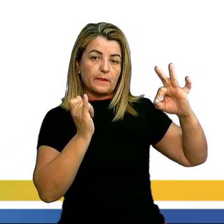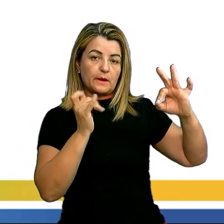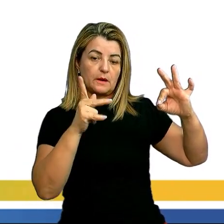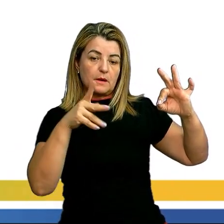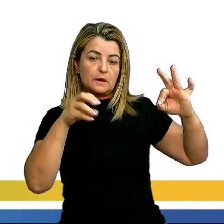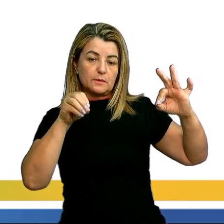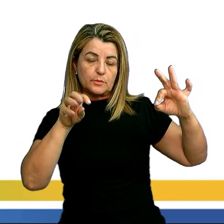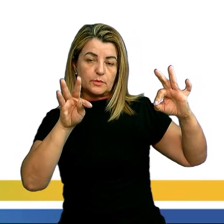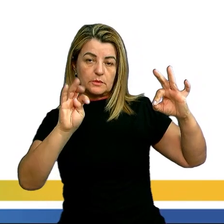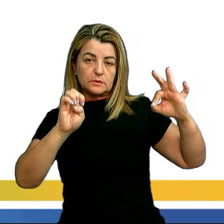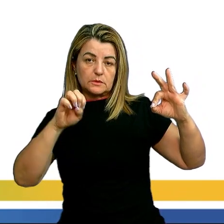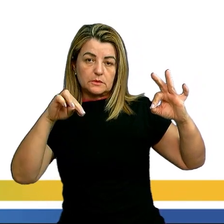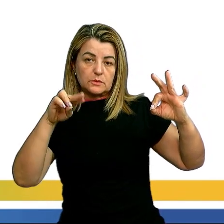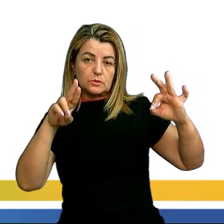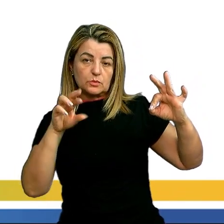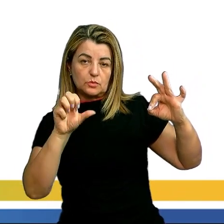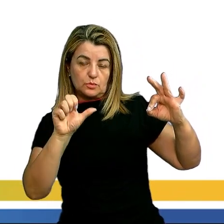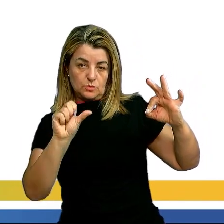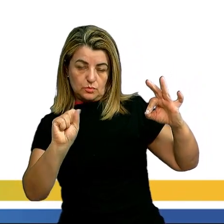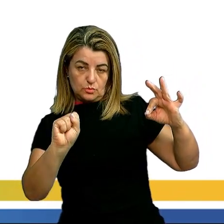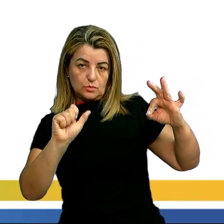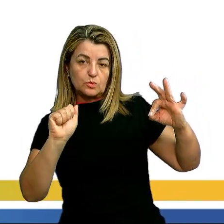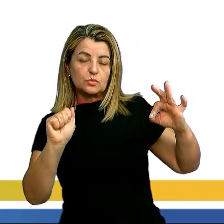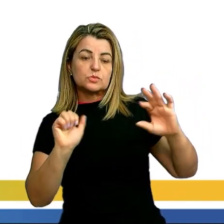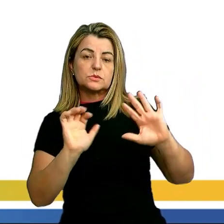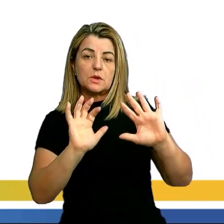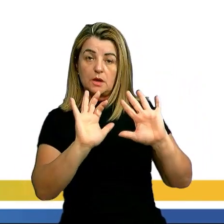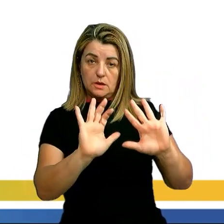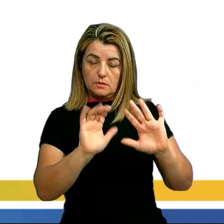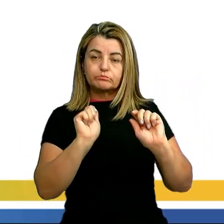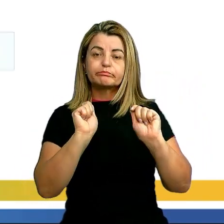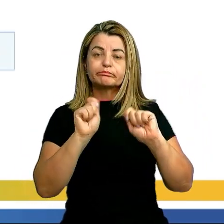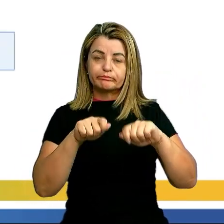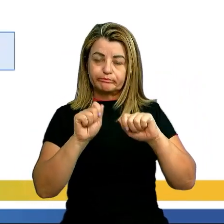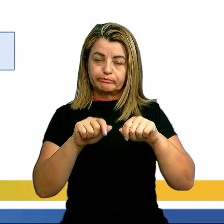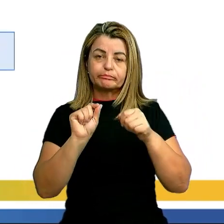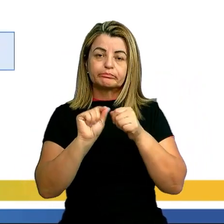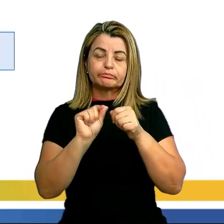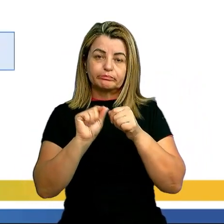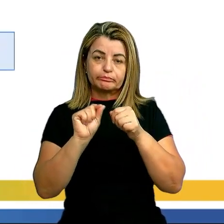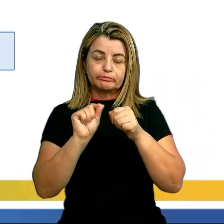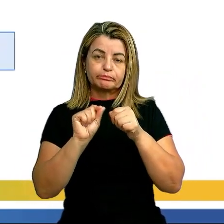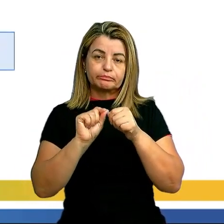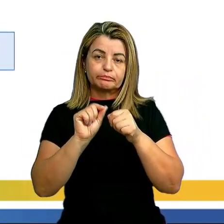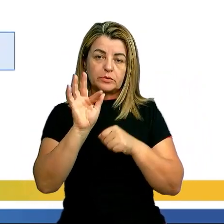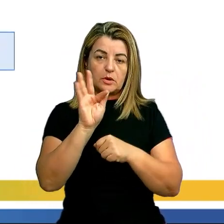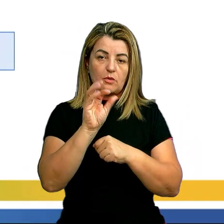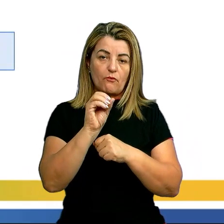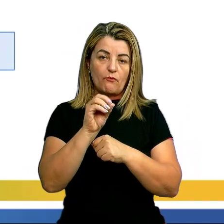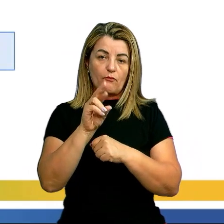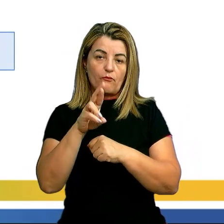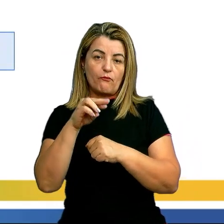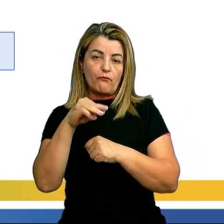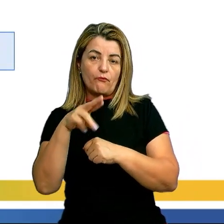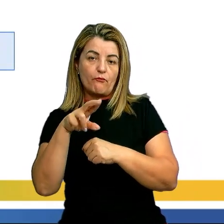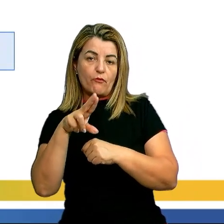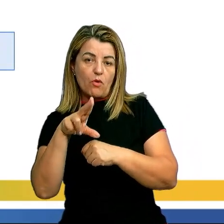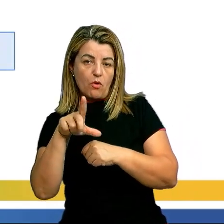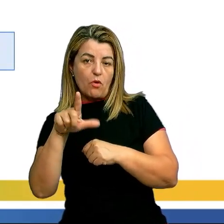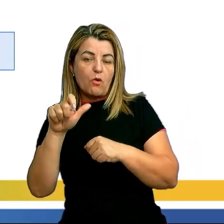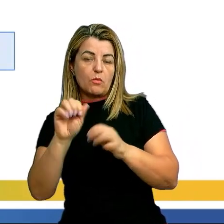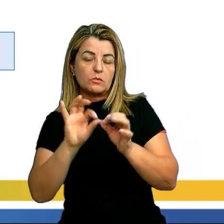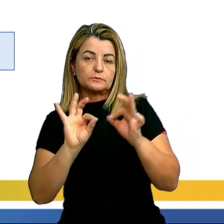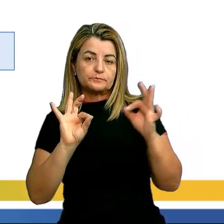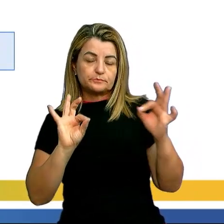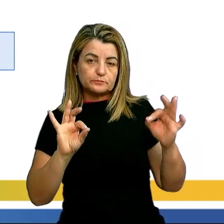disso, nós podemos fazer a fórmula da distância entre dois pontos. Como você pode ver aí, é a raiz quadrada